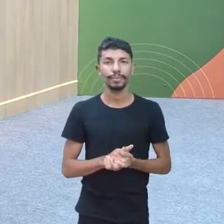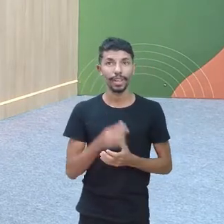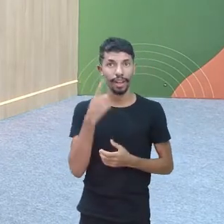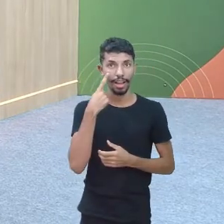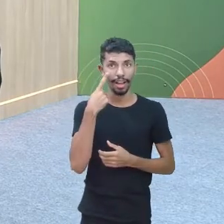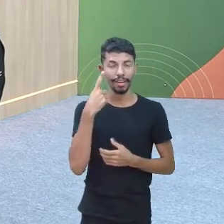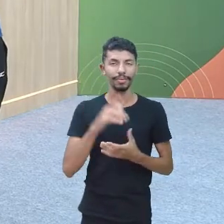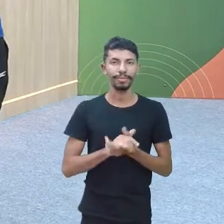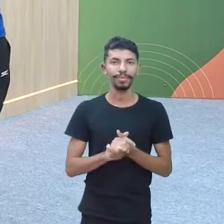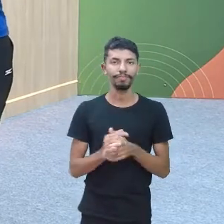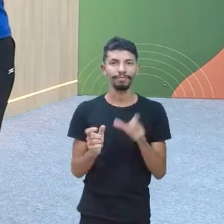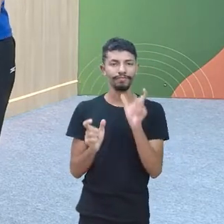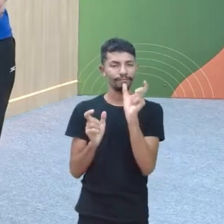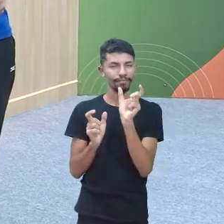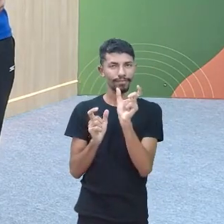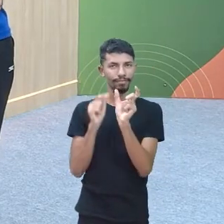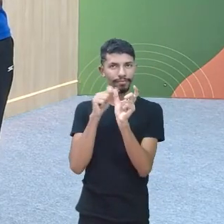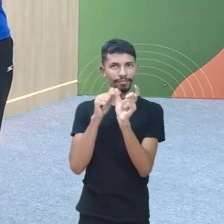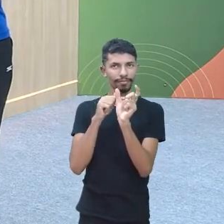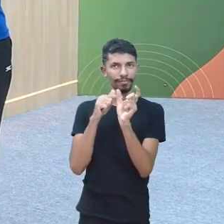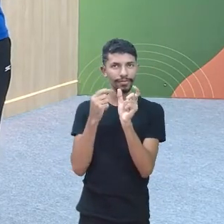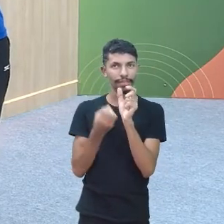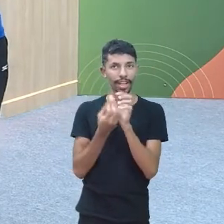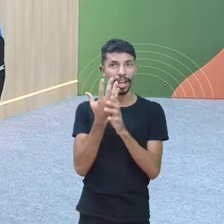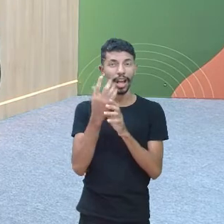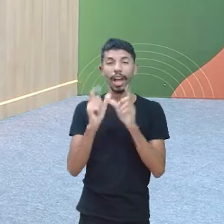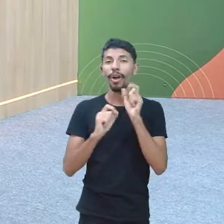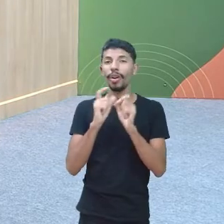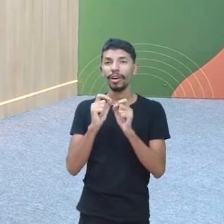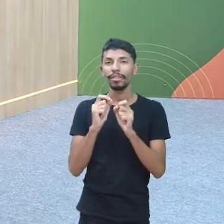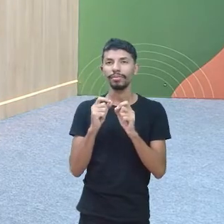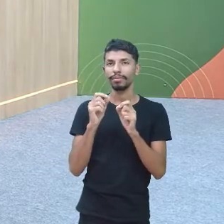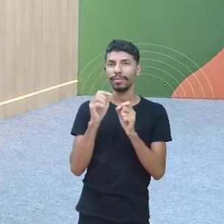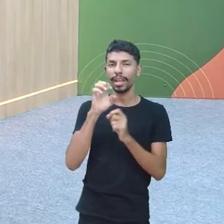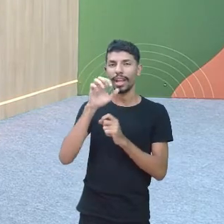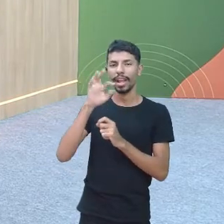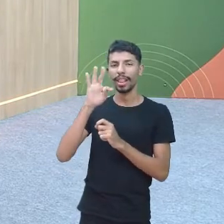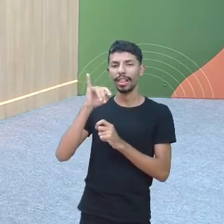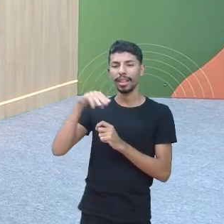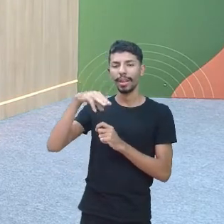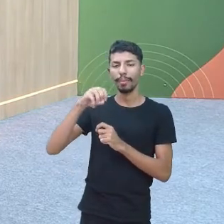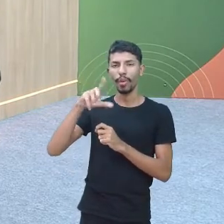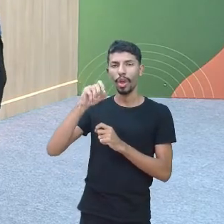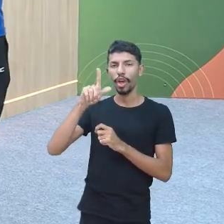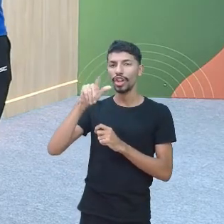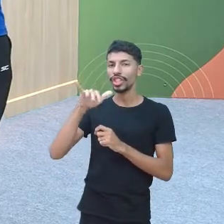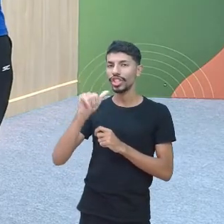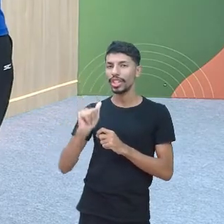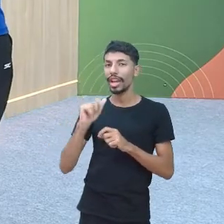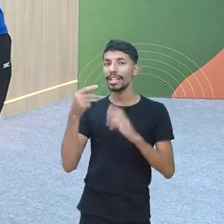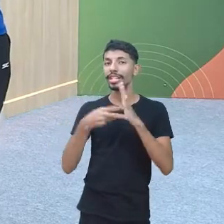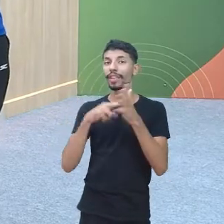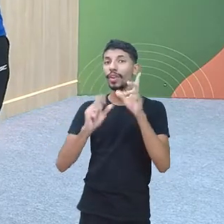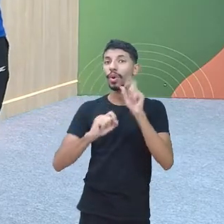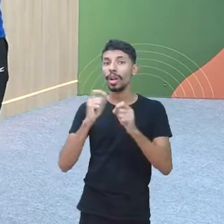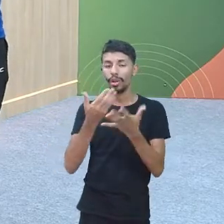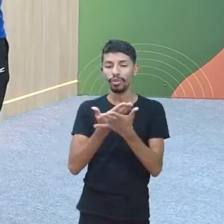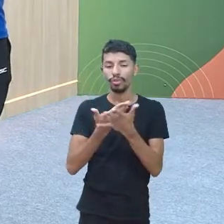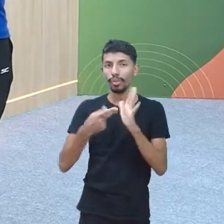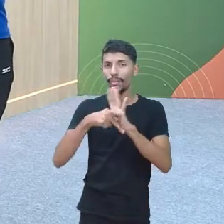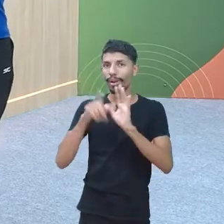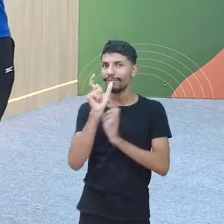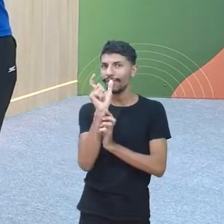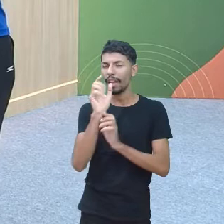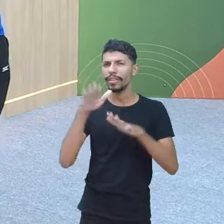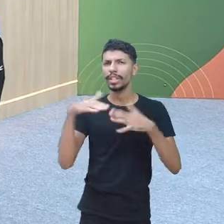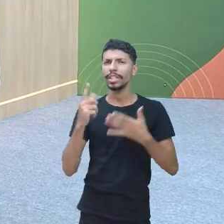Bom, a etimologia, ela é o estudo da palavra, né? Então, a gente vai ter aí